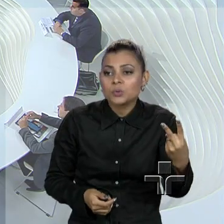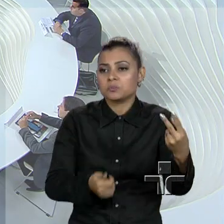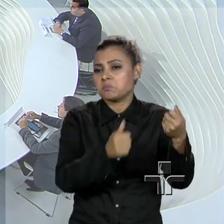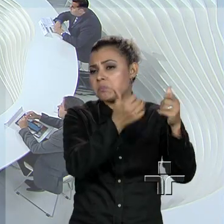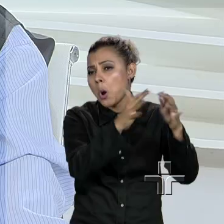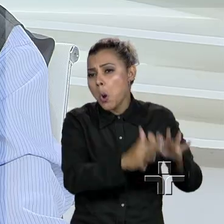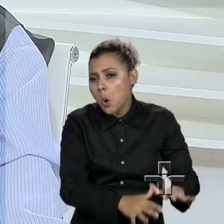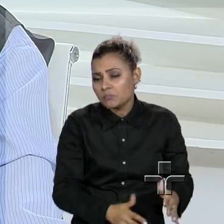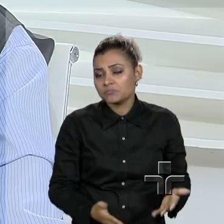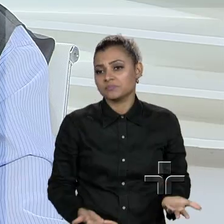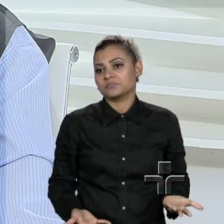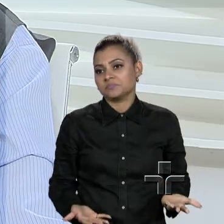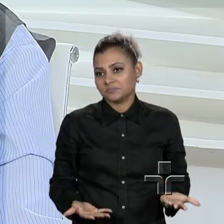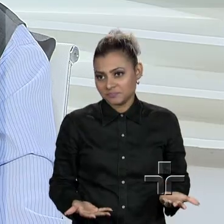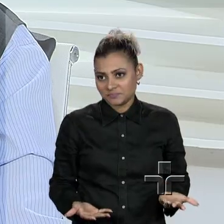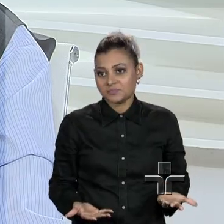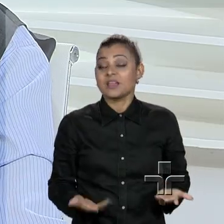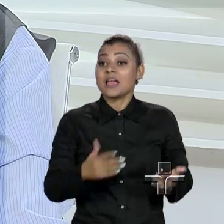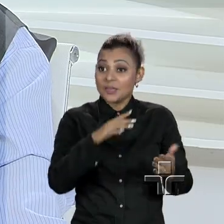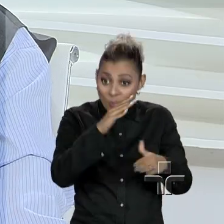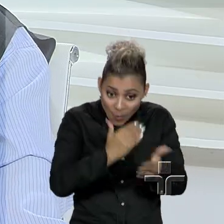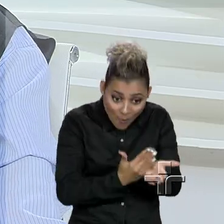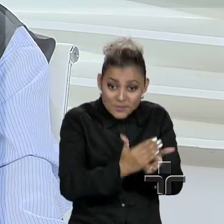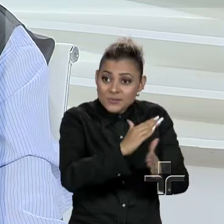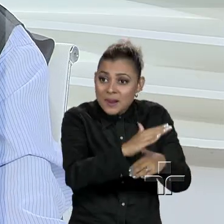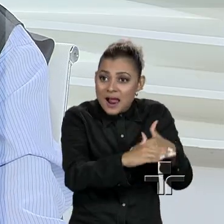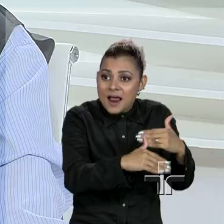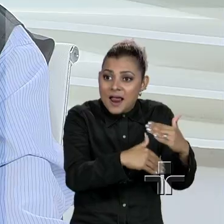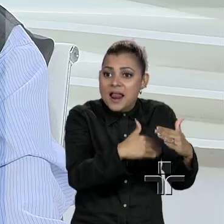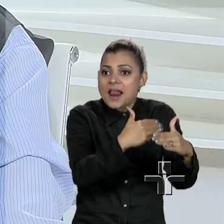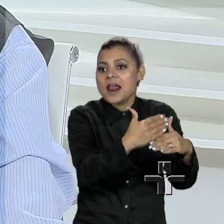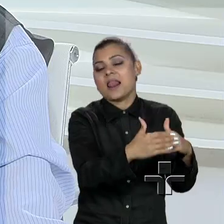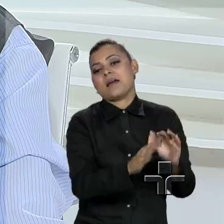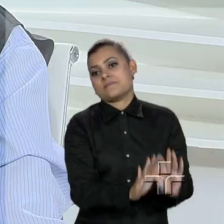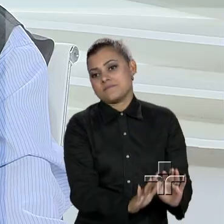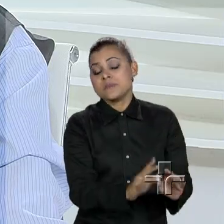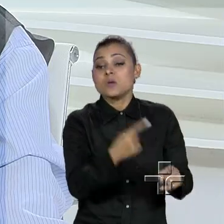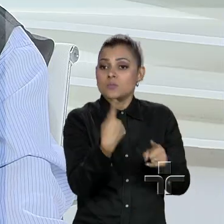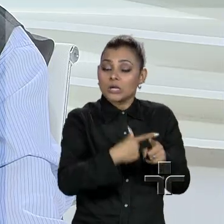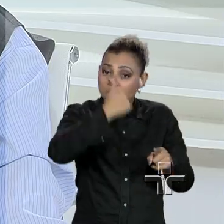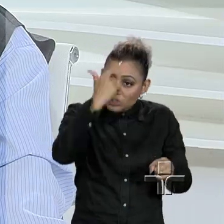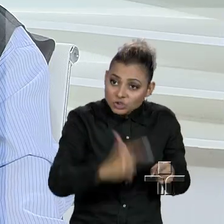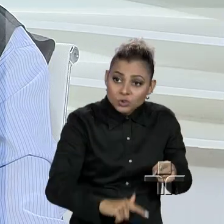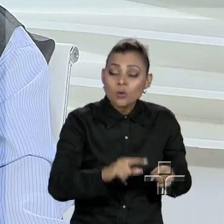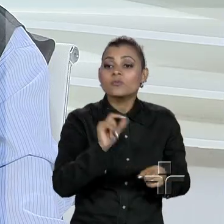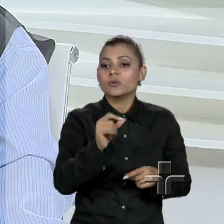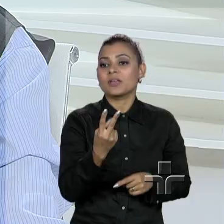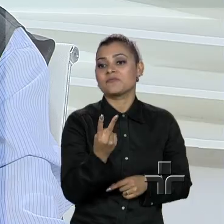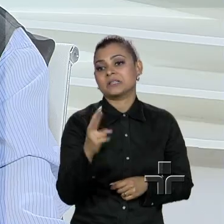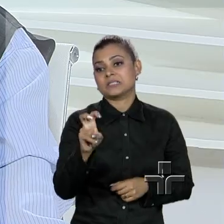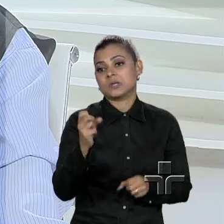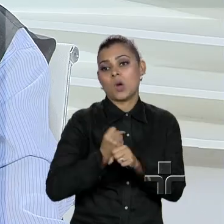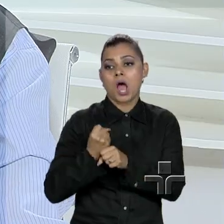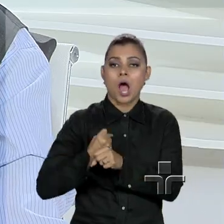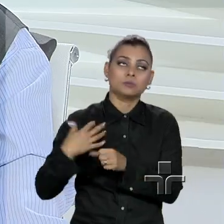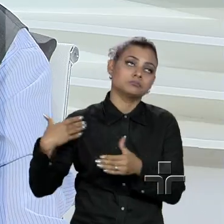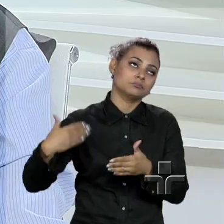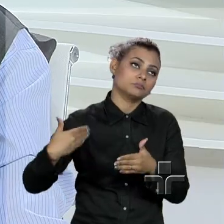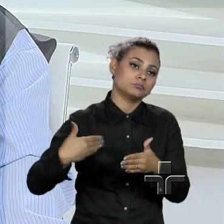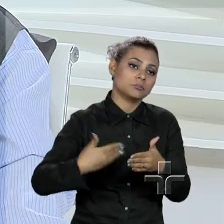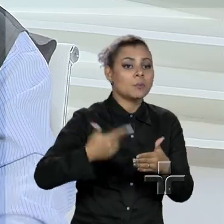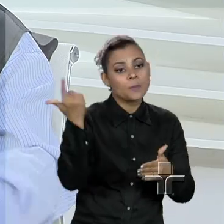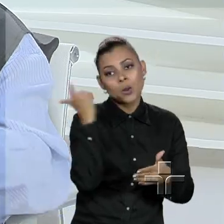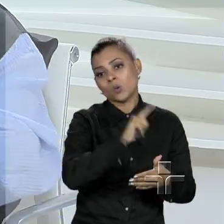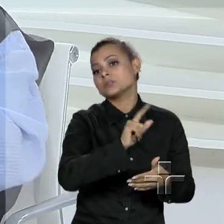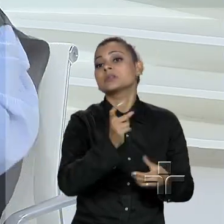a Thatcher. O que aconteceu? Levou, de novo, 25 anos para